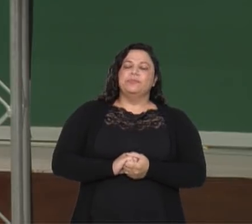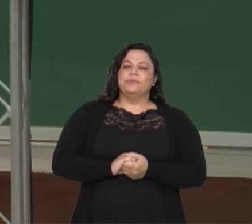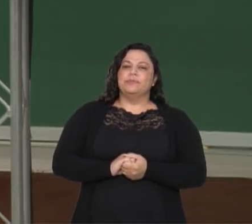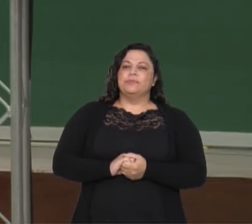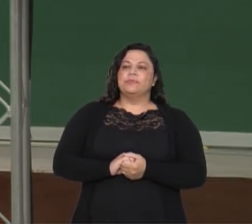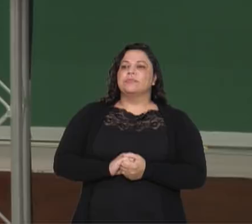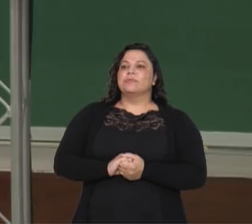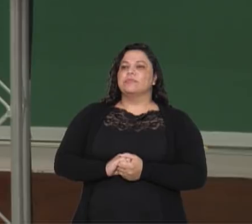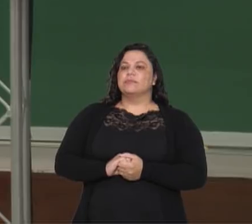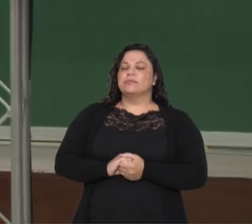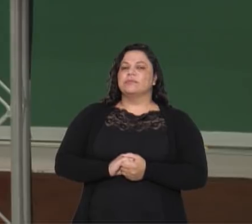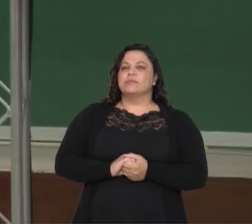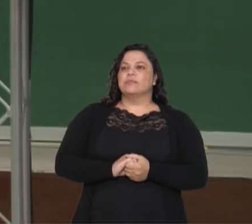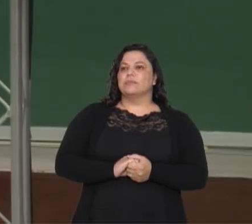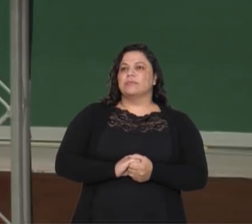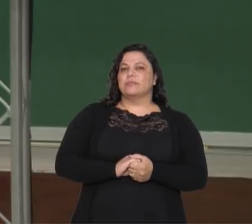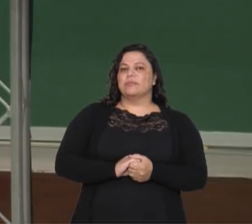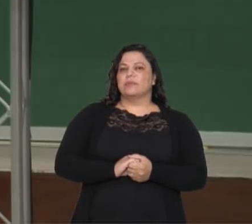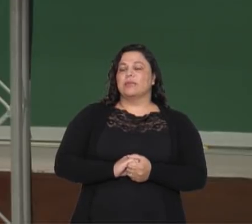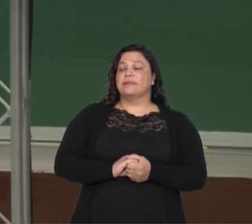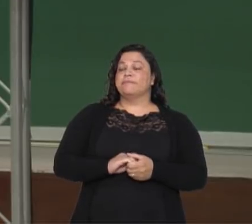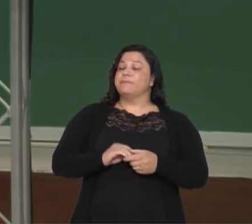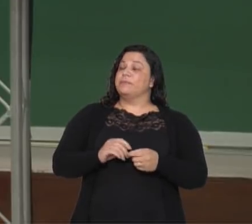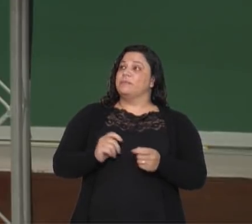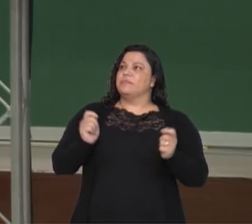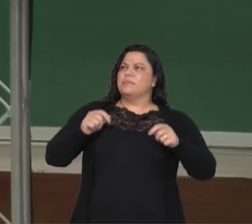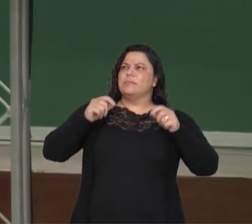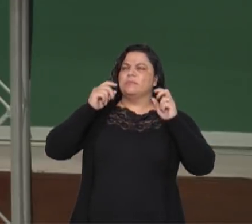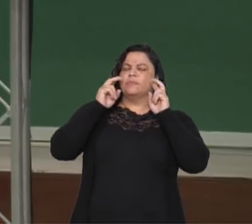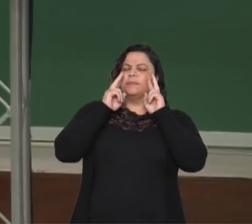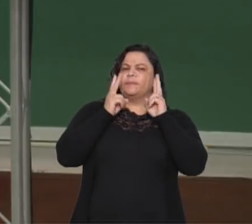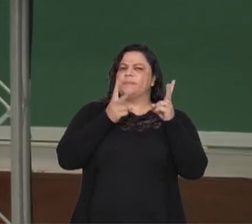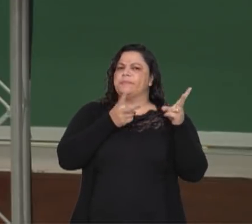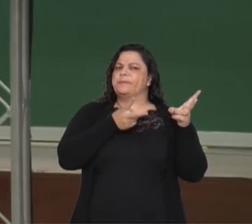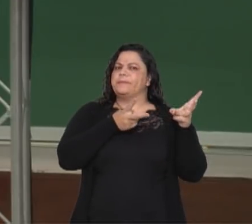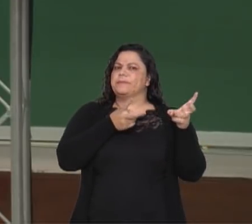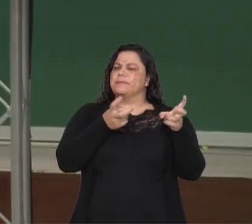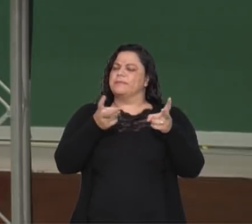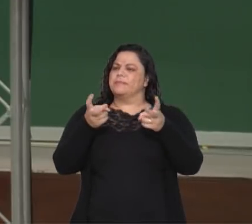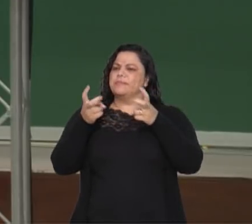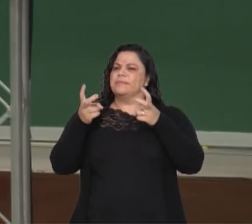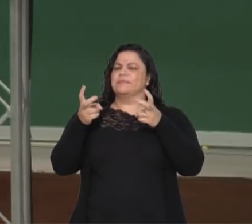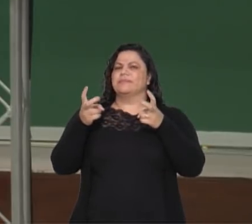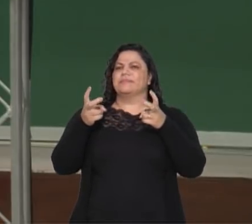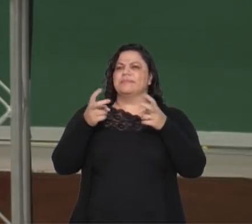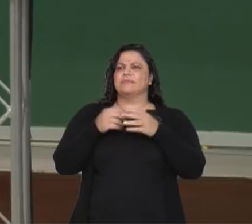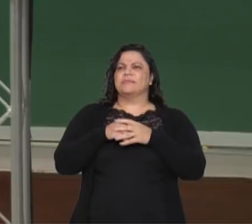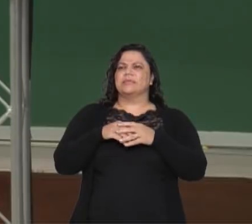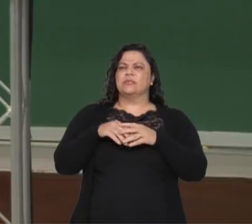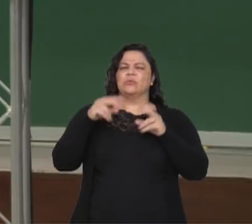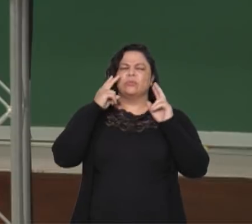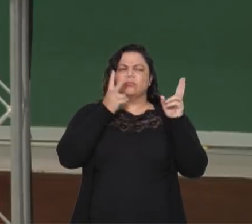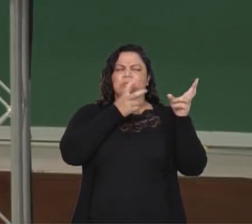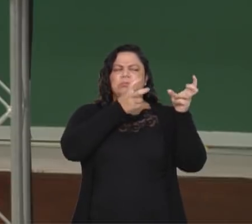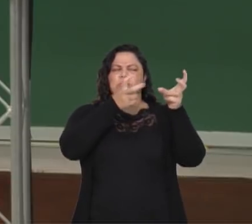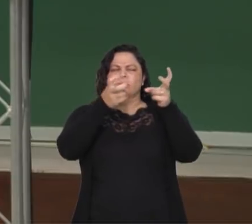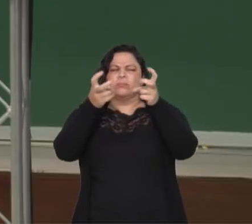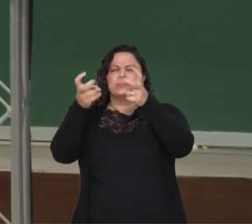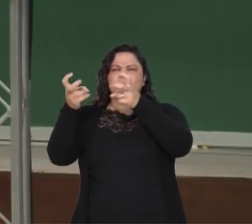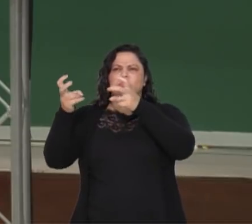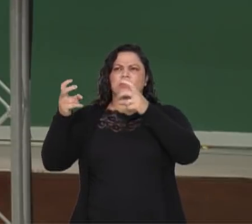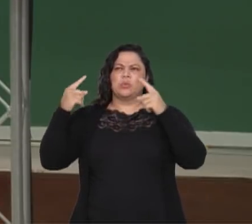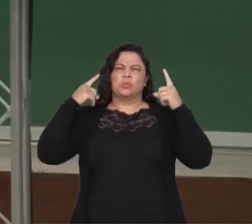Mas assim, mesmo que a gente preste muita atenção em todos os sons que estão ao nosso redor, mesmo que a gente